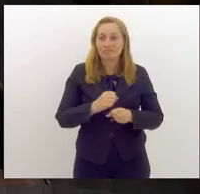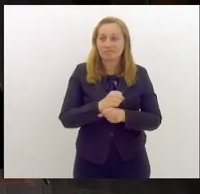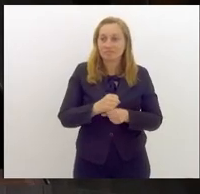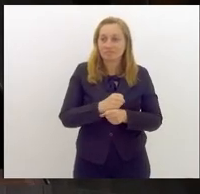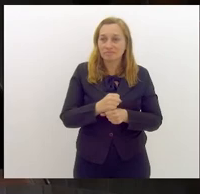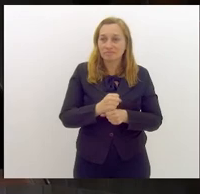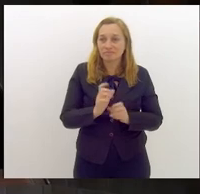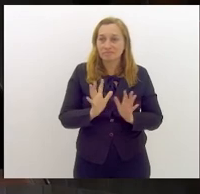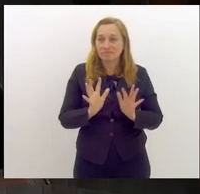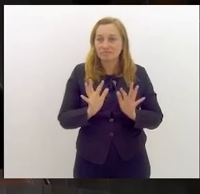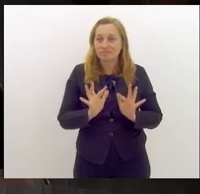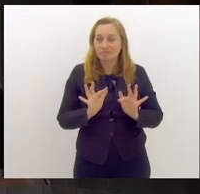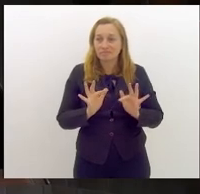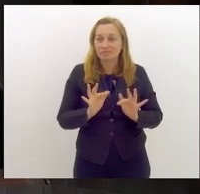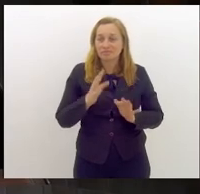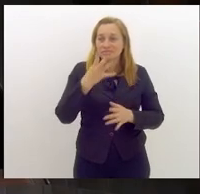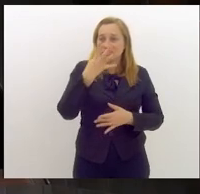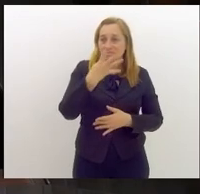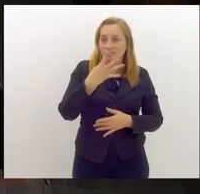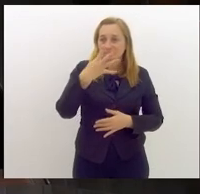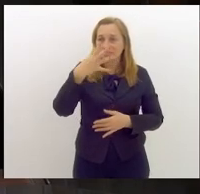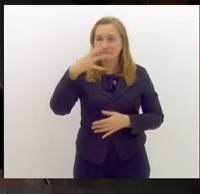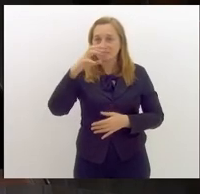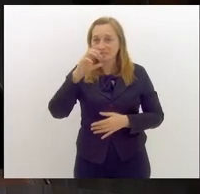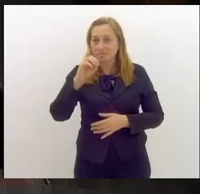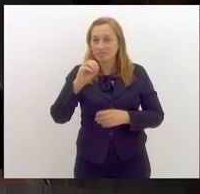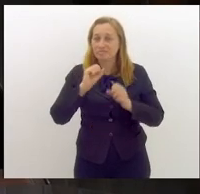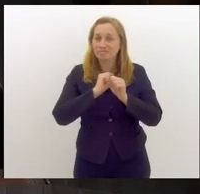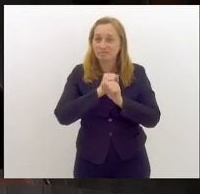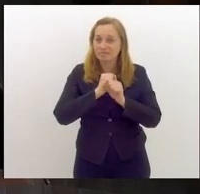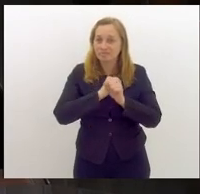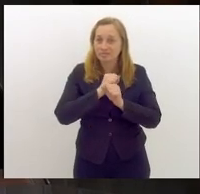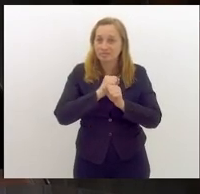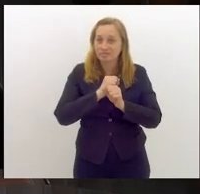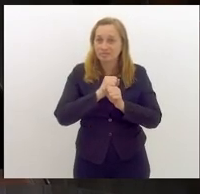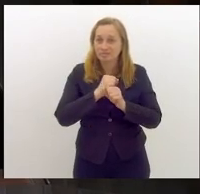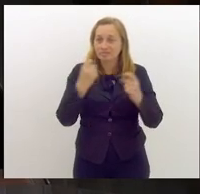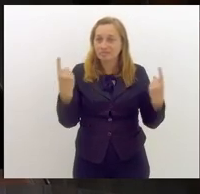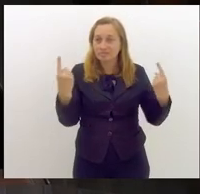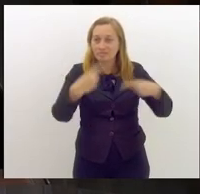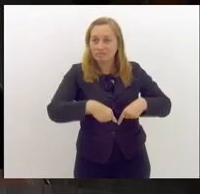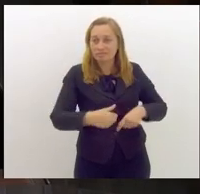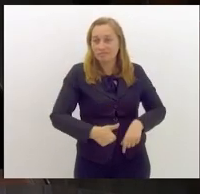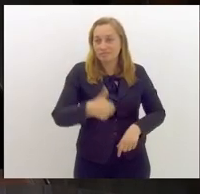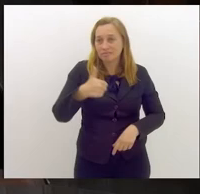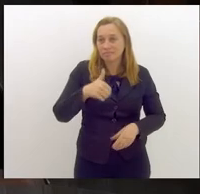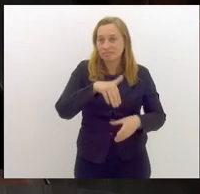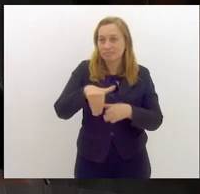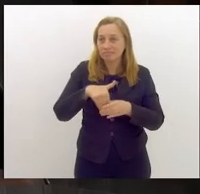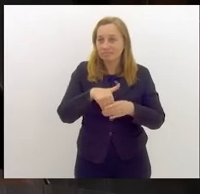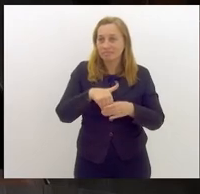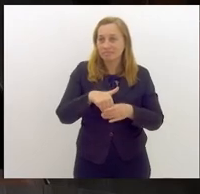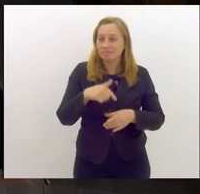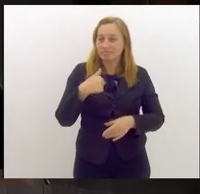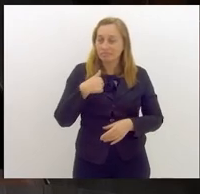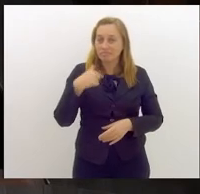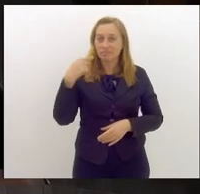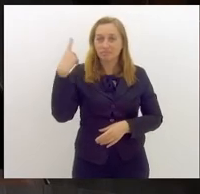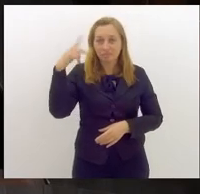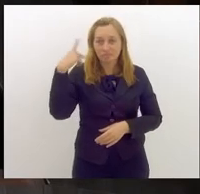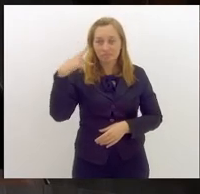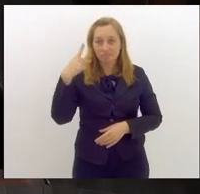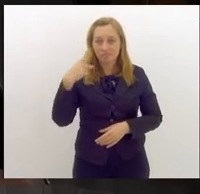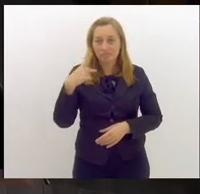completa 40 anos que eu disfutei minha primeira eleição que eu tomei posse como Vereador